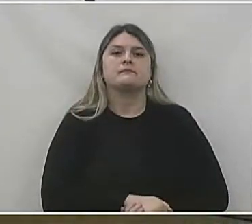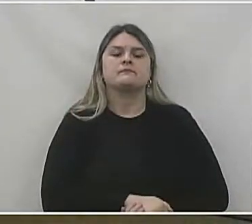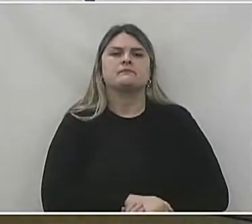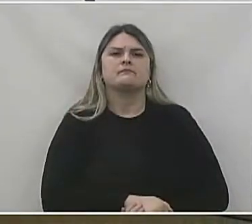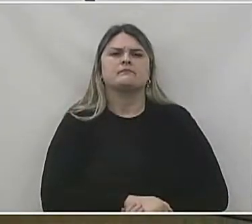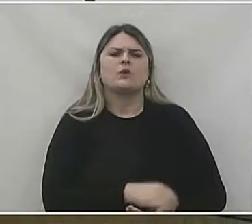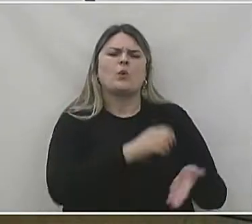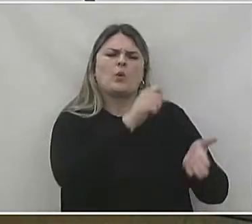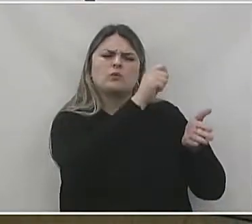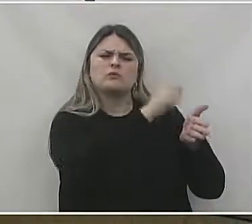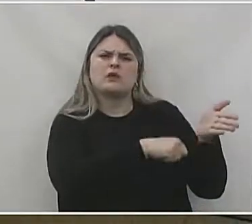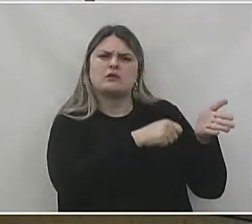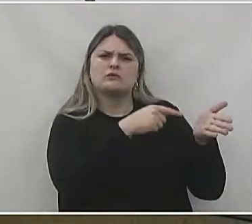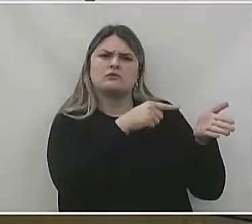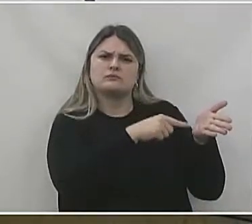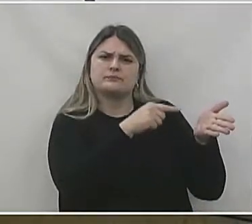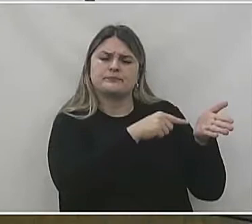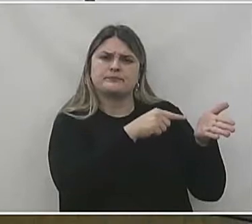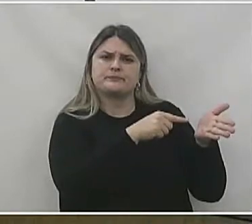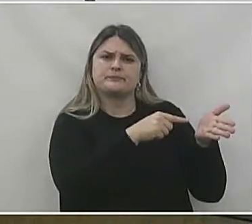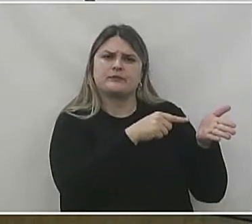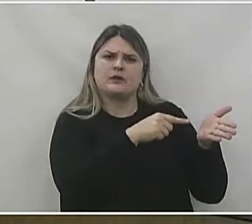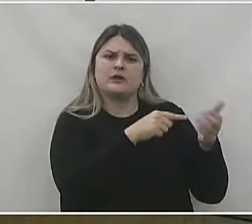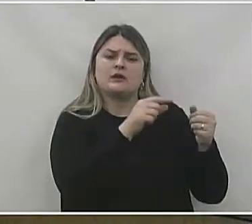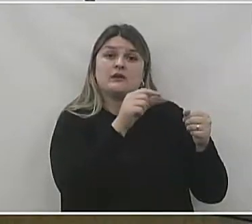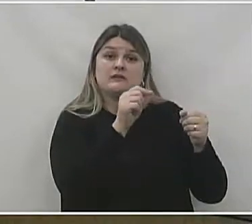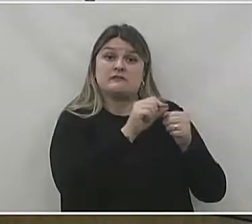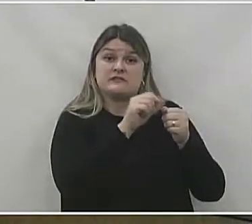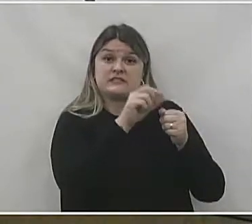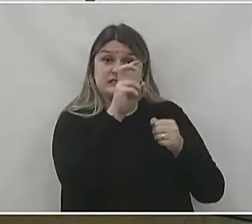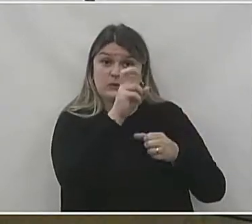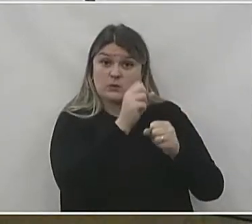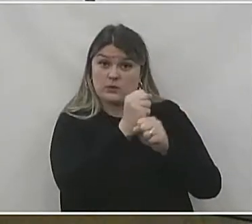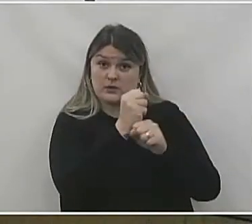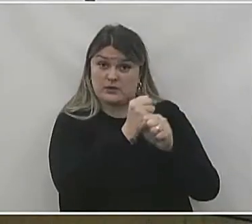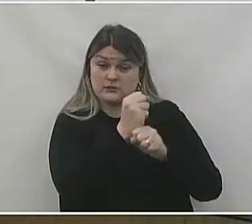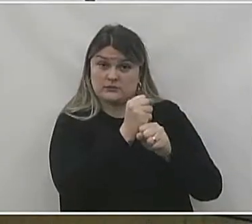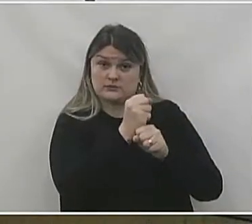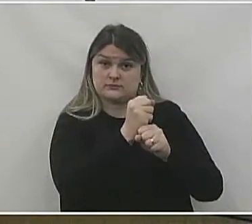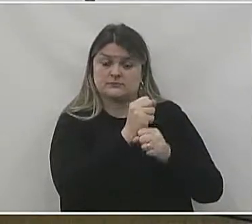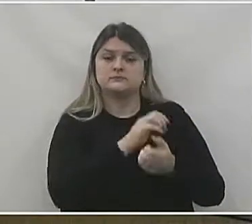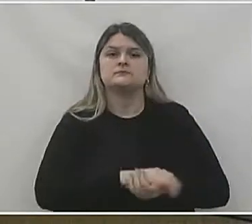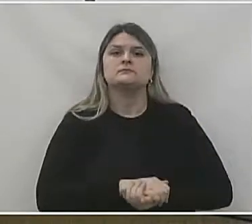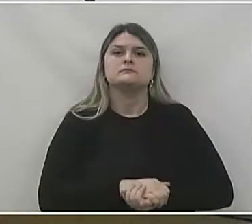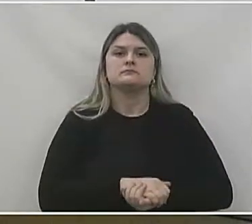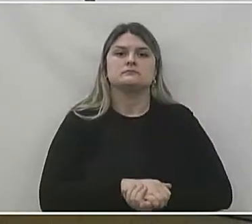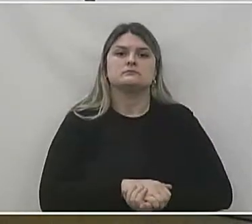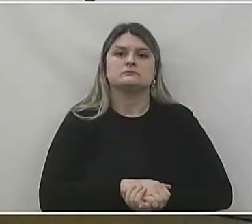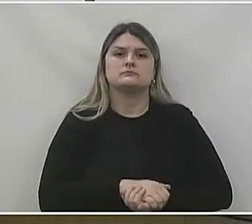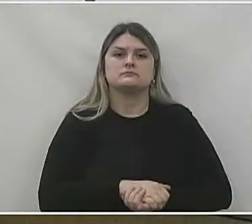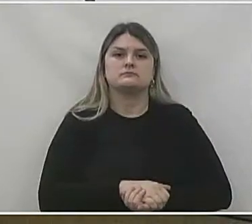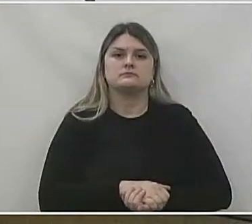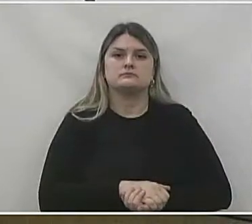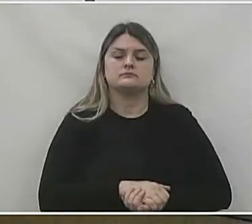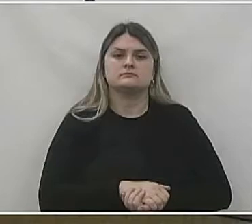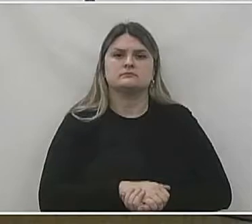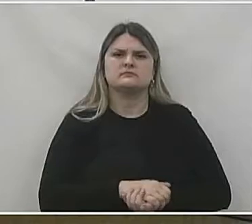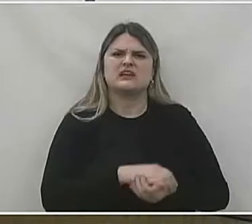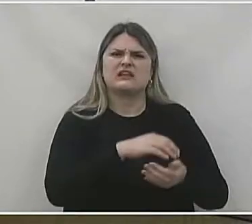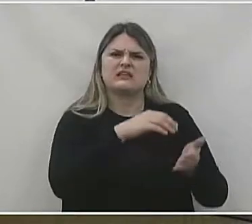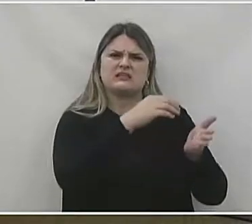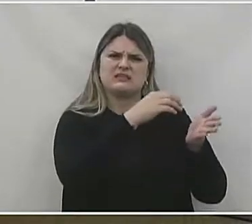bom então contrato tá ele foi feito para 5 anos de contrato do usuário E aí